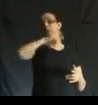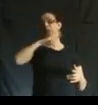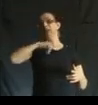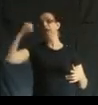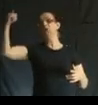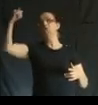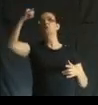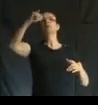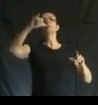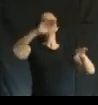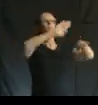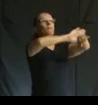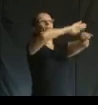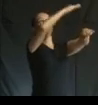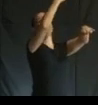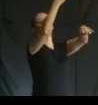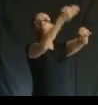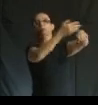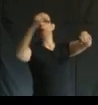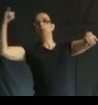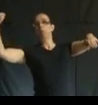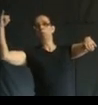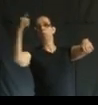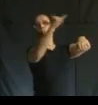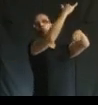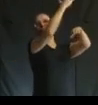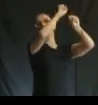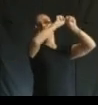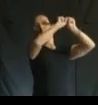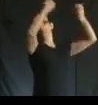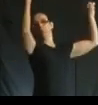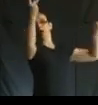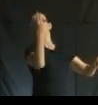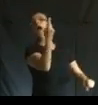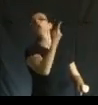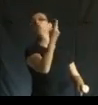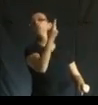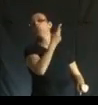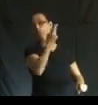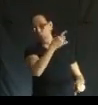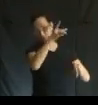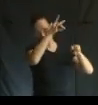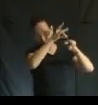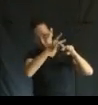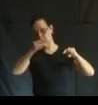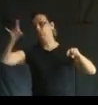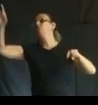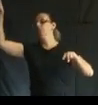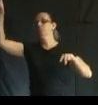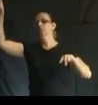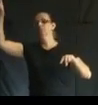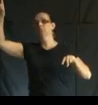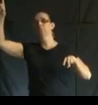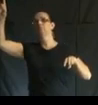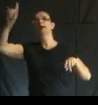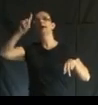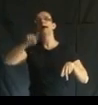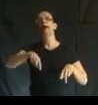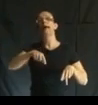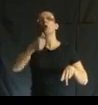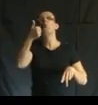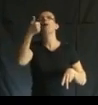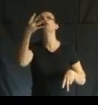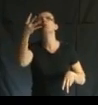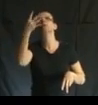numa montanha, e o avião explode e ali eles desencarnam. Mas era uma desencarnação de 14 pessoas.